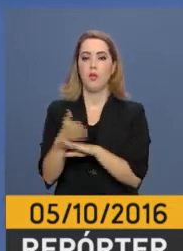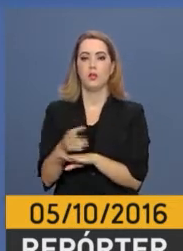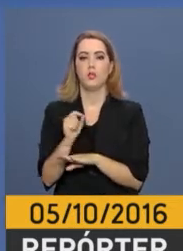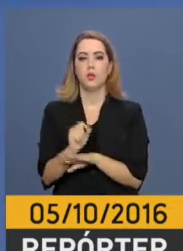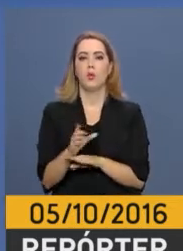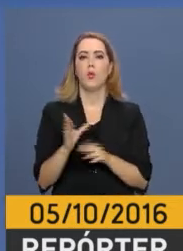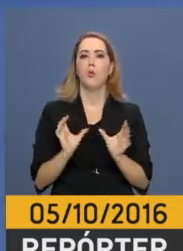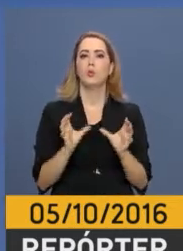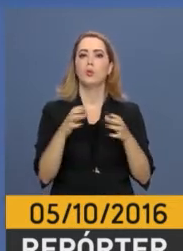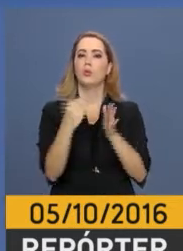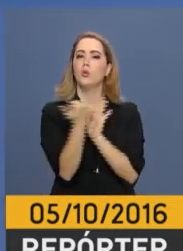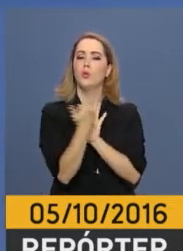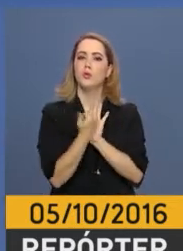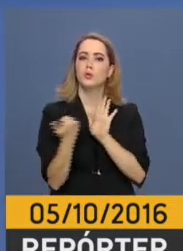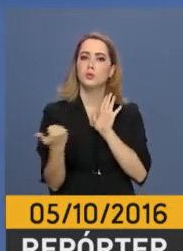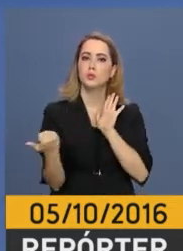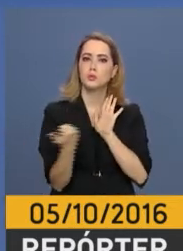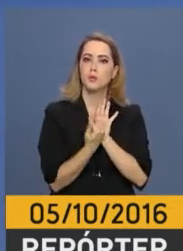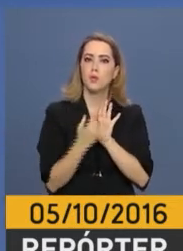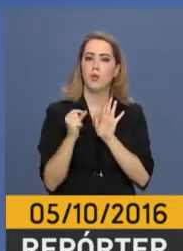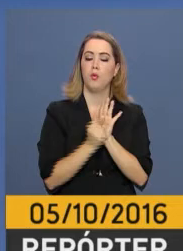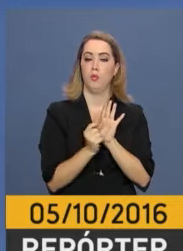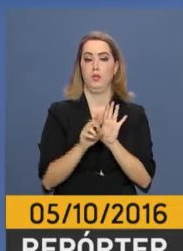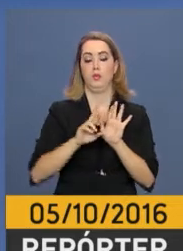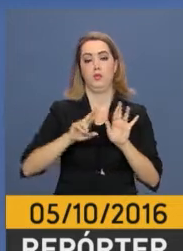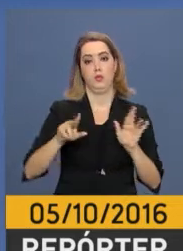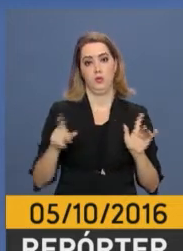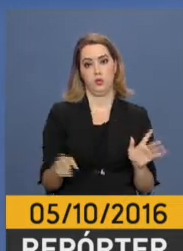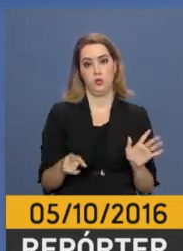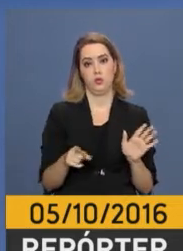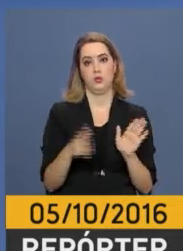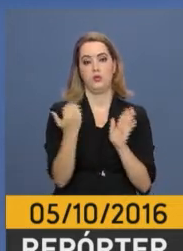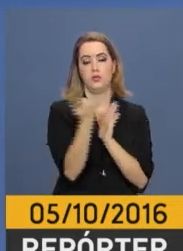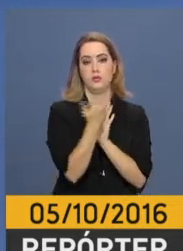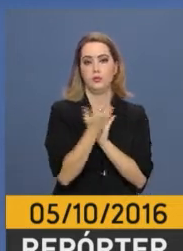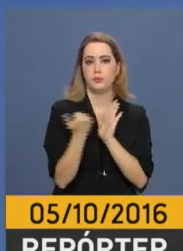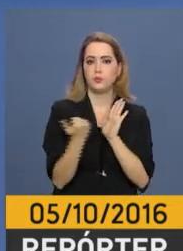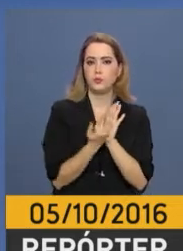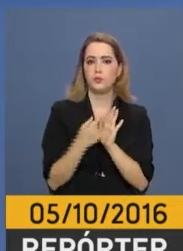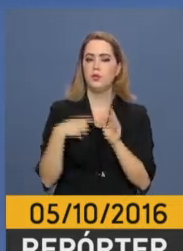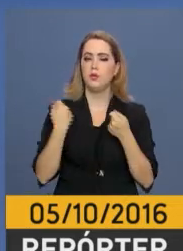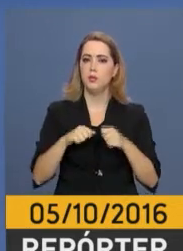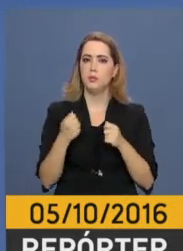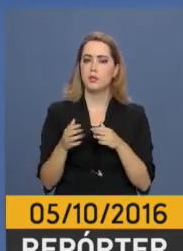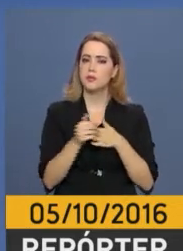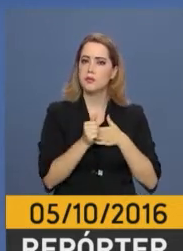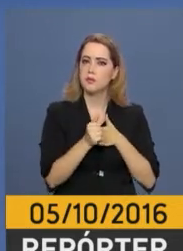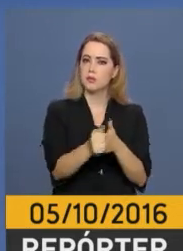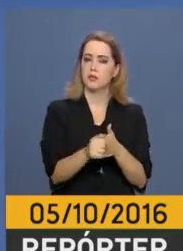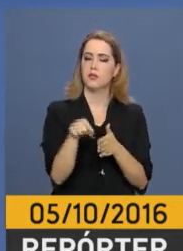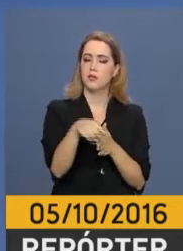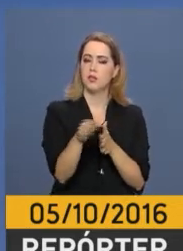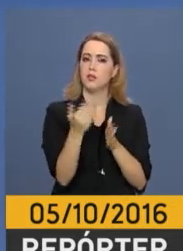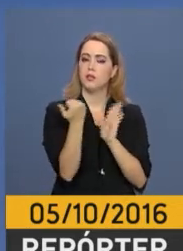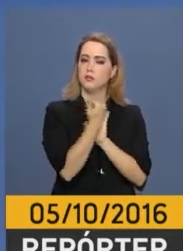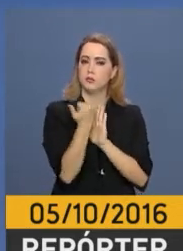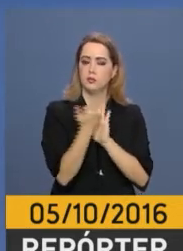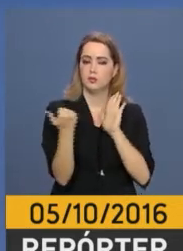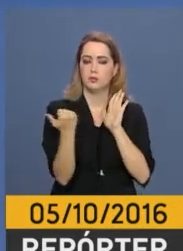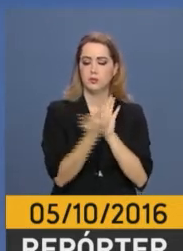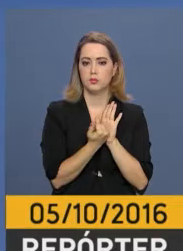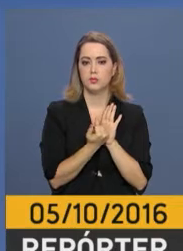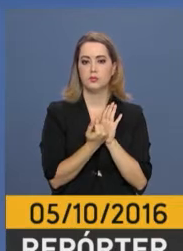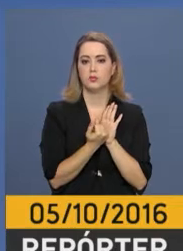e os protocolos que deverá seguir então esse esse programa ele vai é